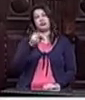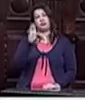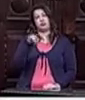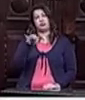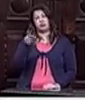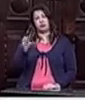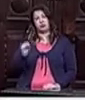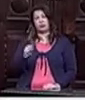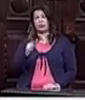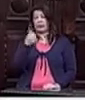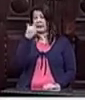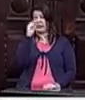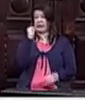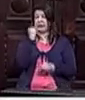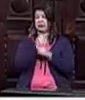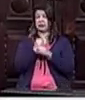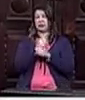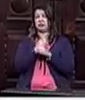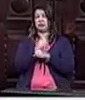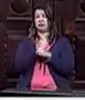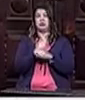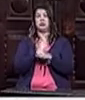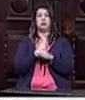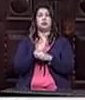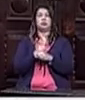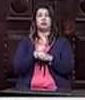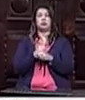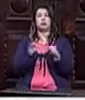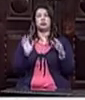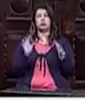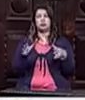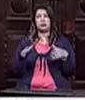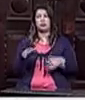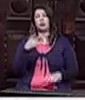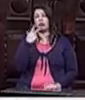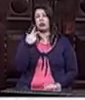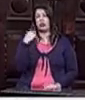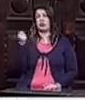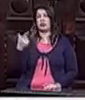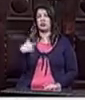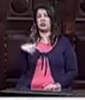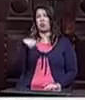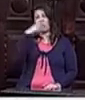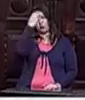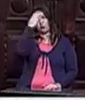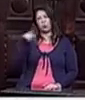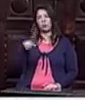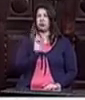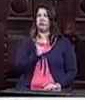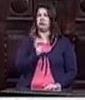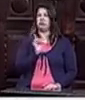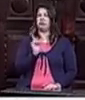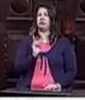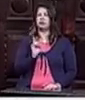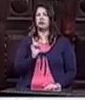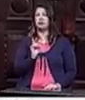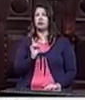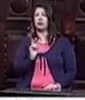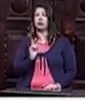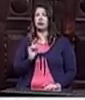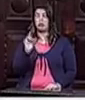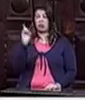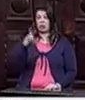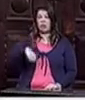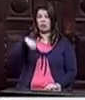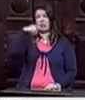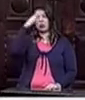há 10 anos. Não venham me dizer que a culpa é só do governador, como alguns agora sim se posicionam. A culpa é